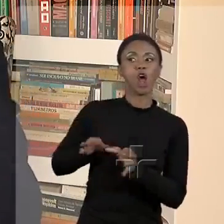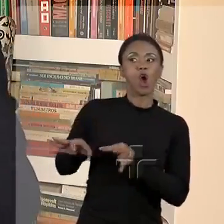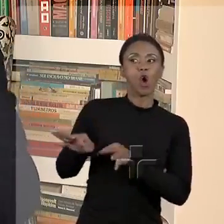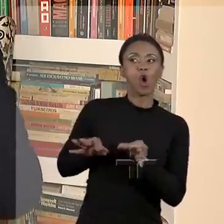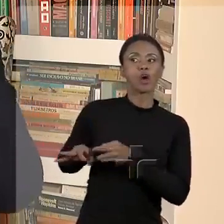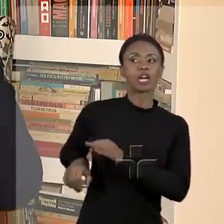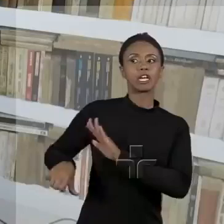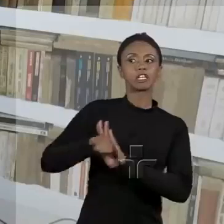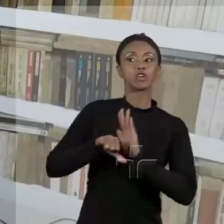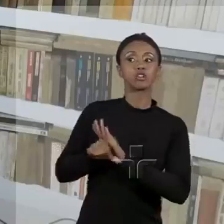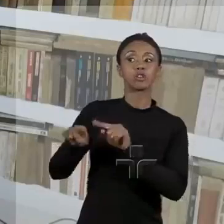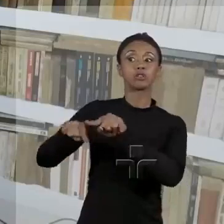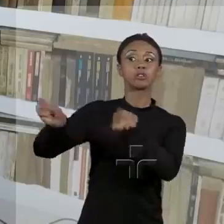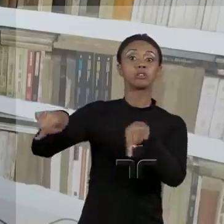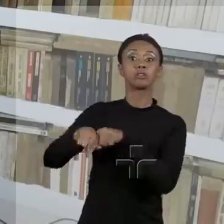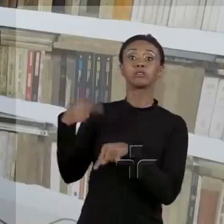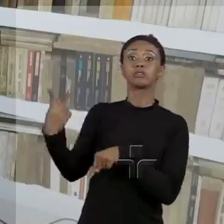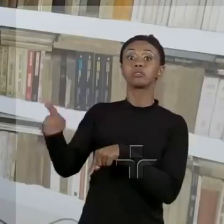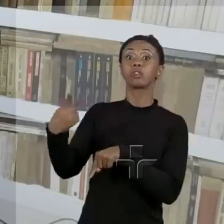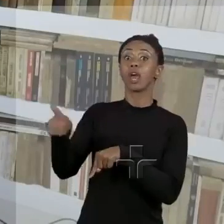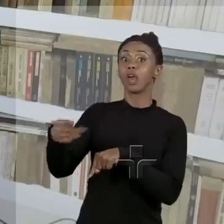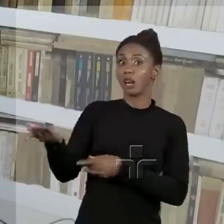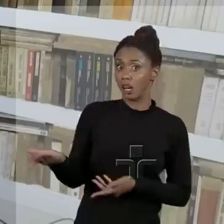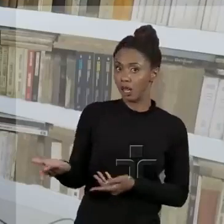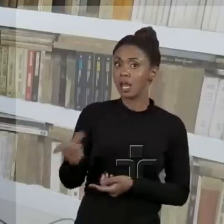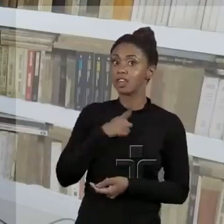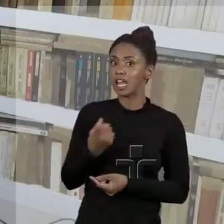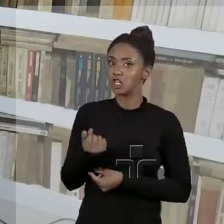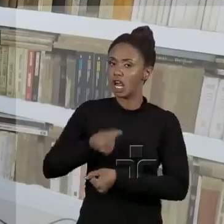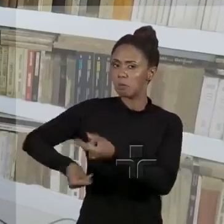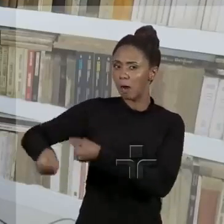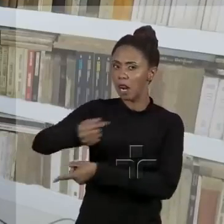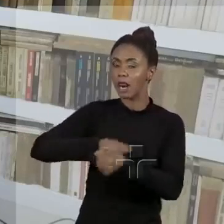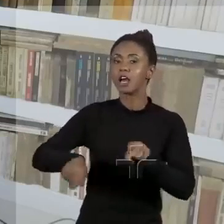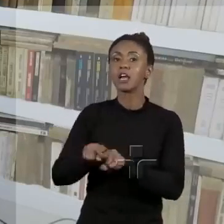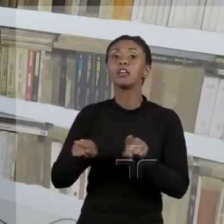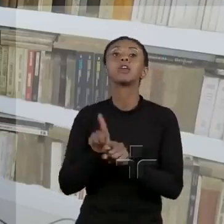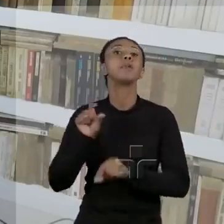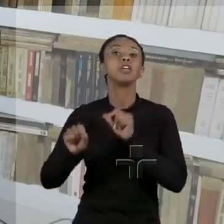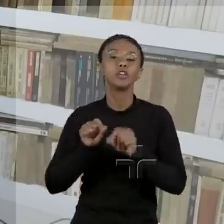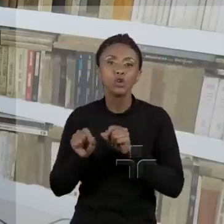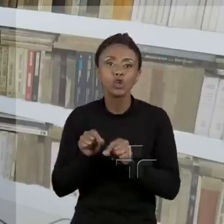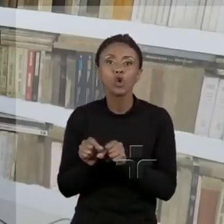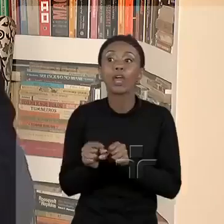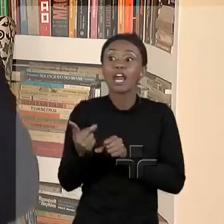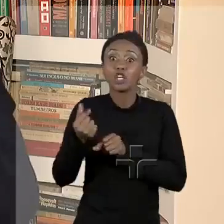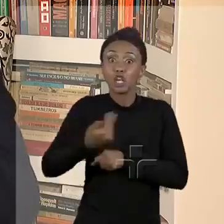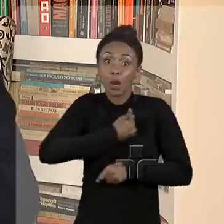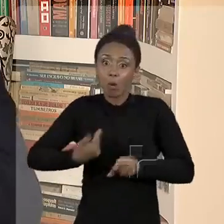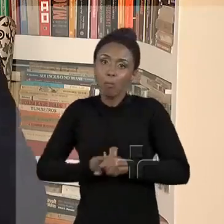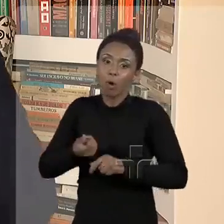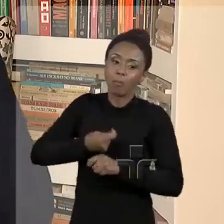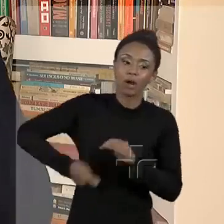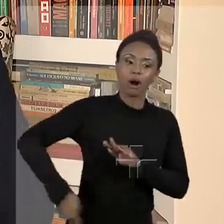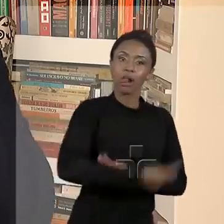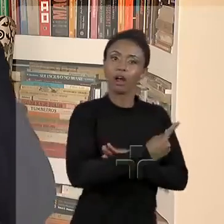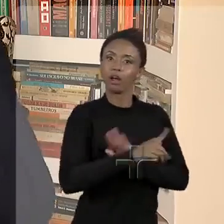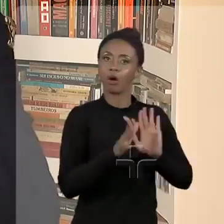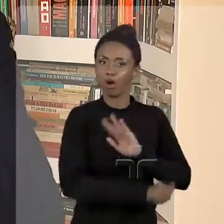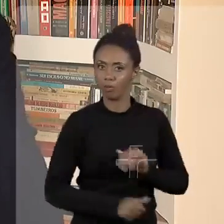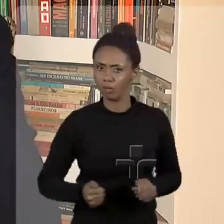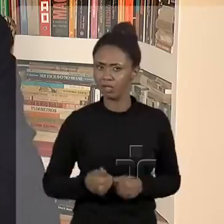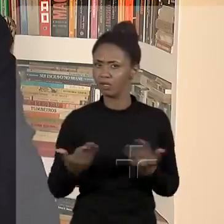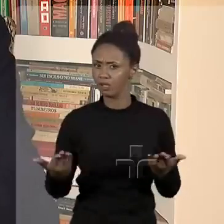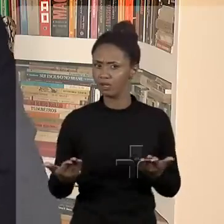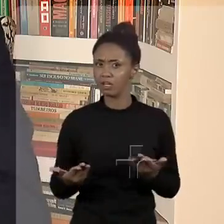do gabinete do então deputado, lavagem de dinheiro e peculato. Peculato é desvio de recursos públicos. O presidente da República se sentiu